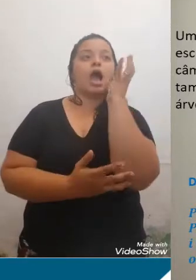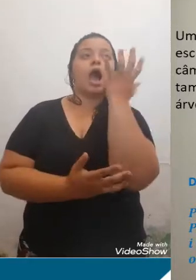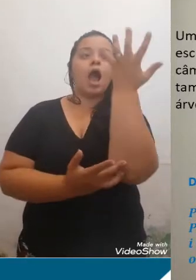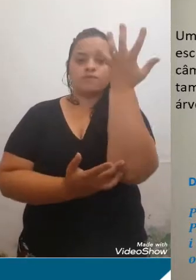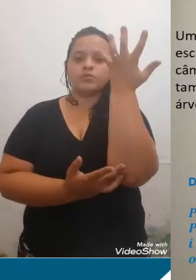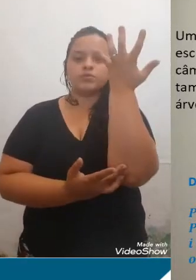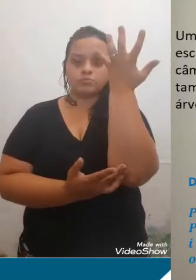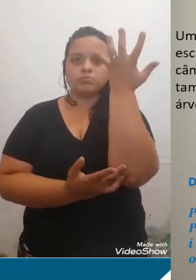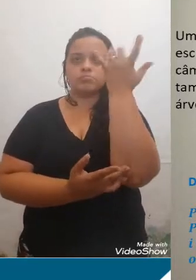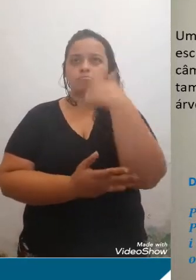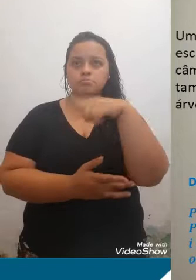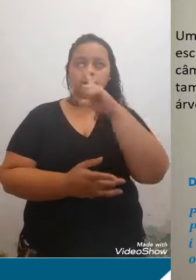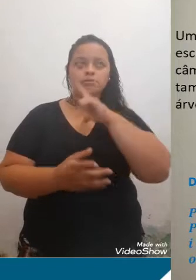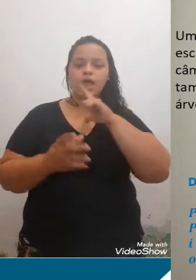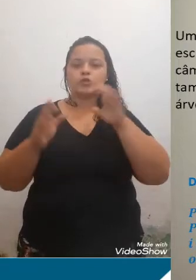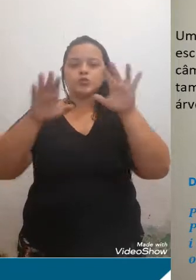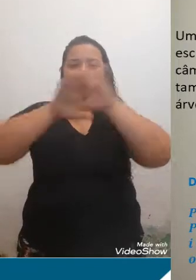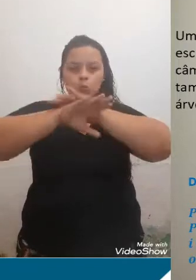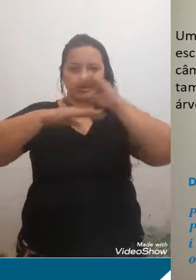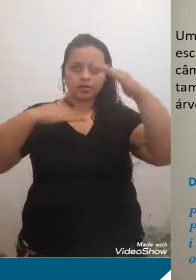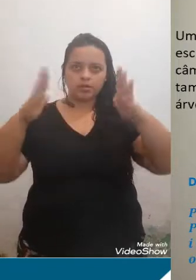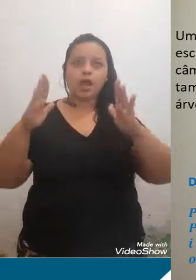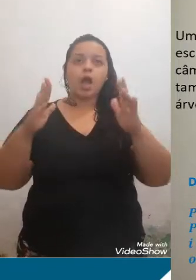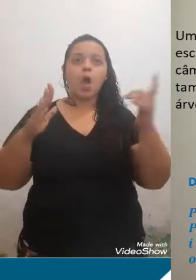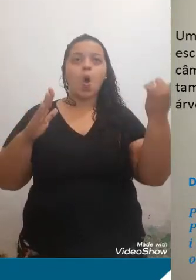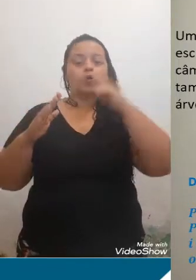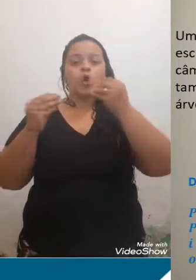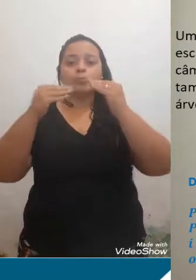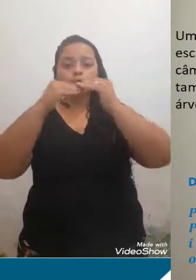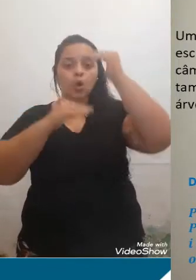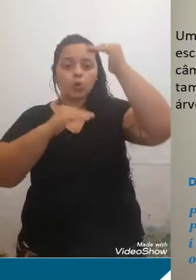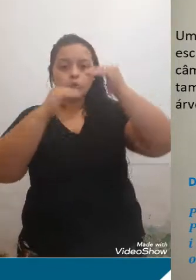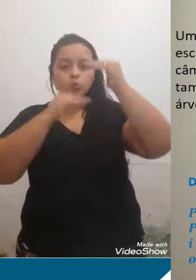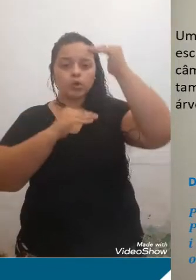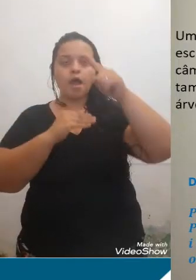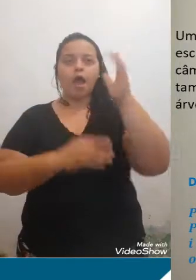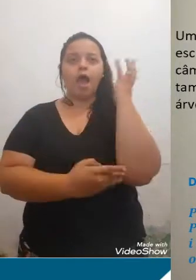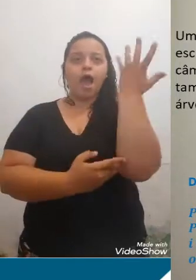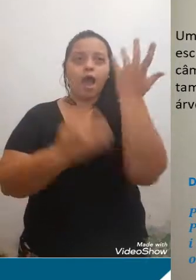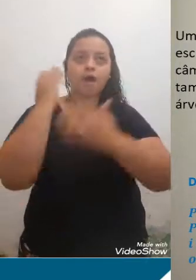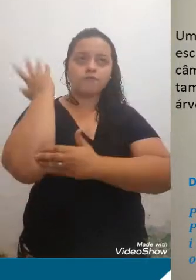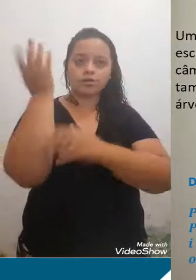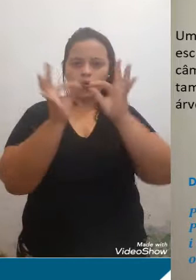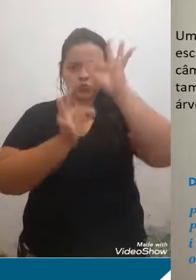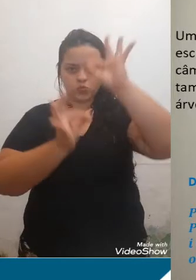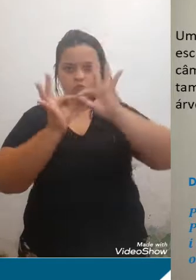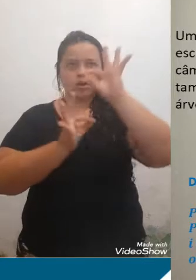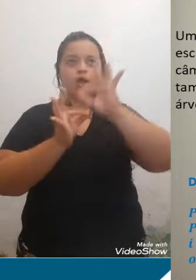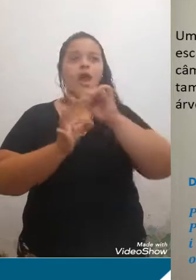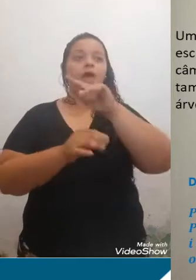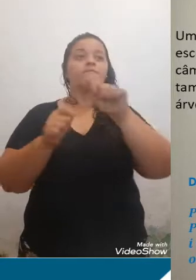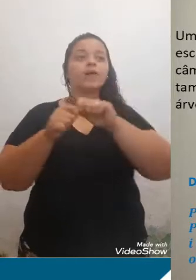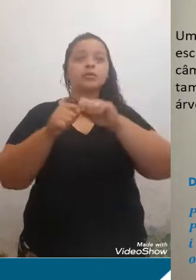uma árvore formada em uma câmara escura. Com o objetivo de definir a altura da árvore, o estudante posiciona